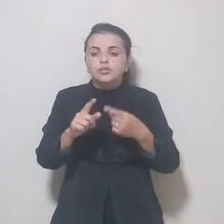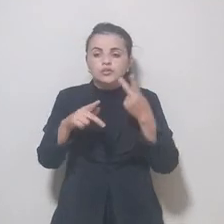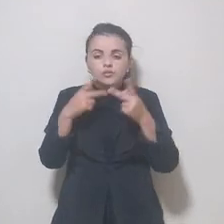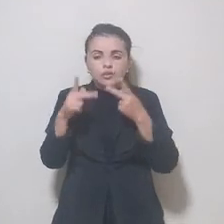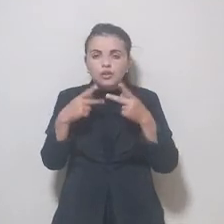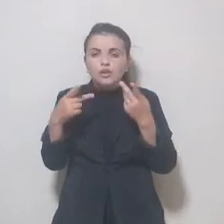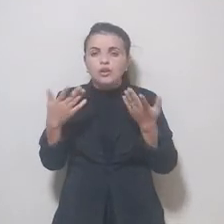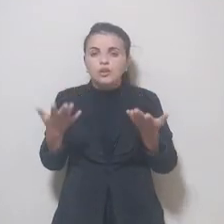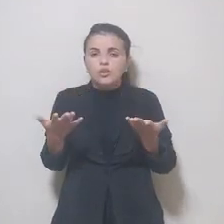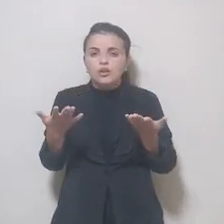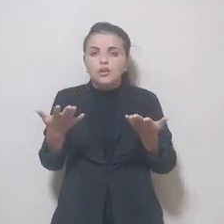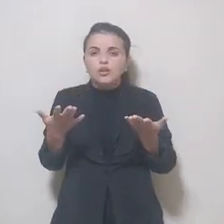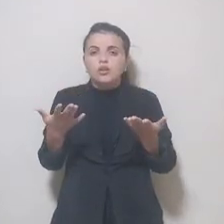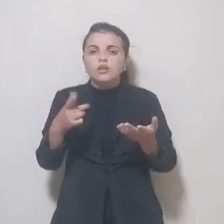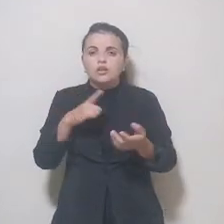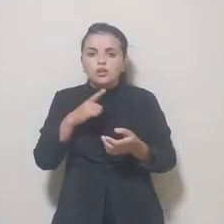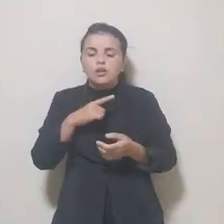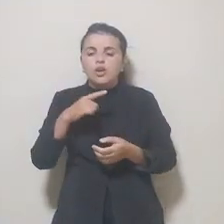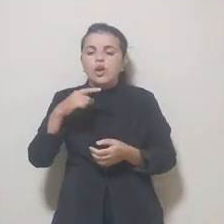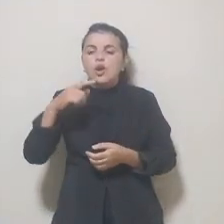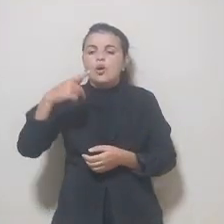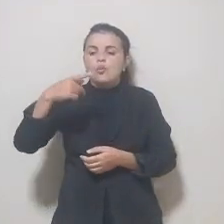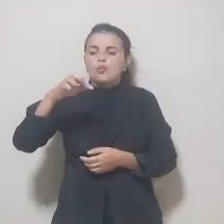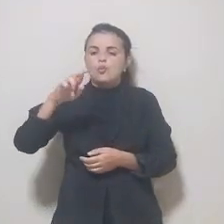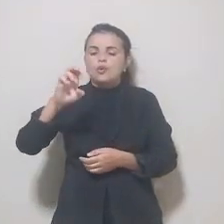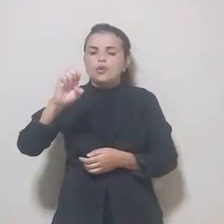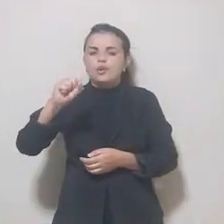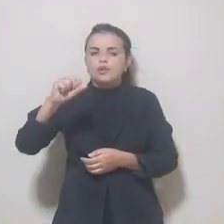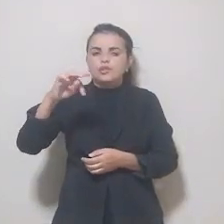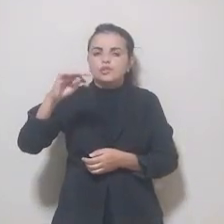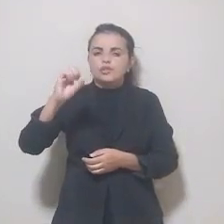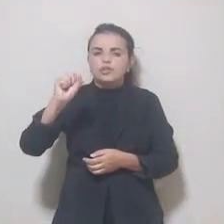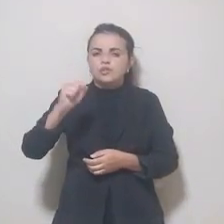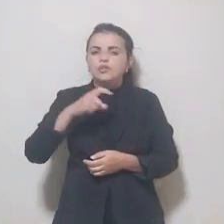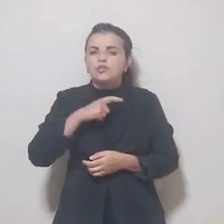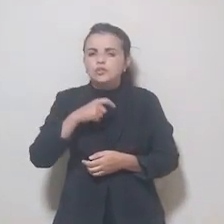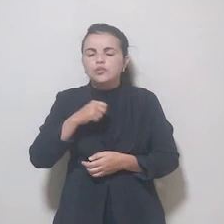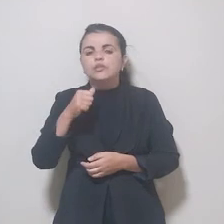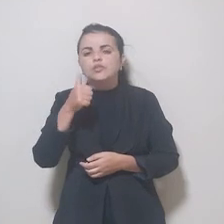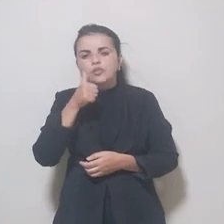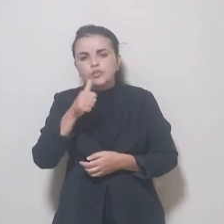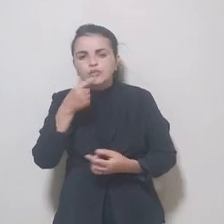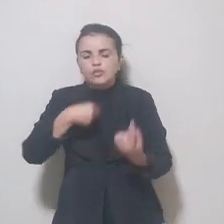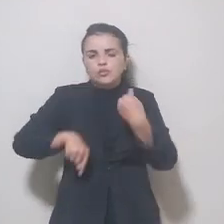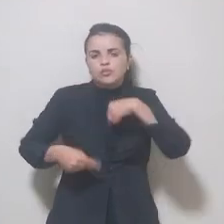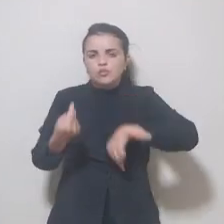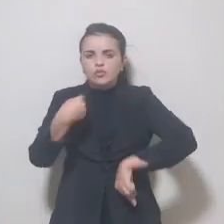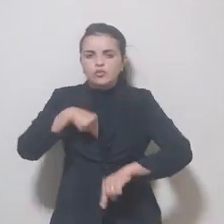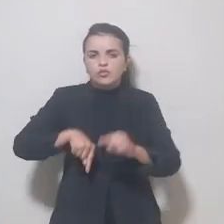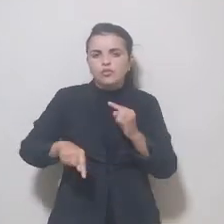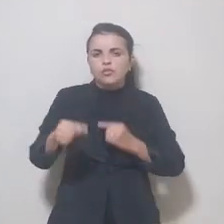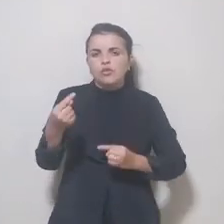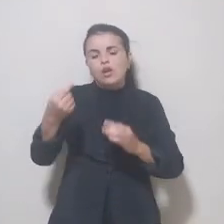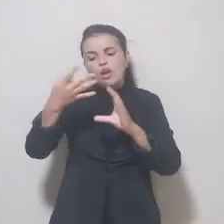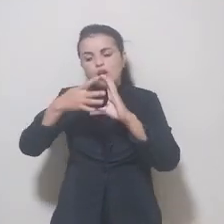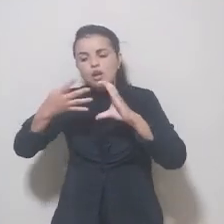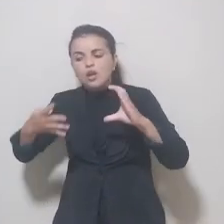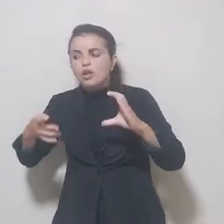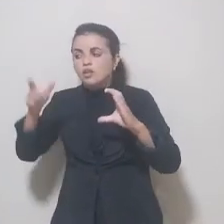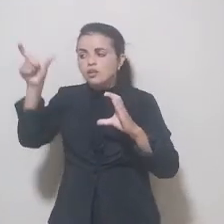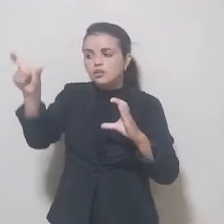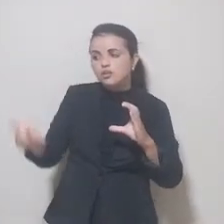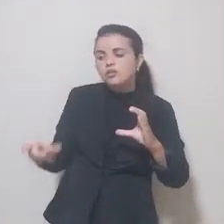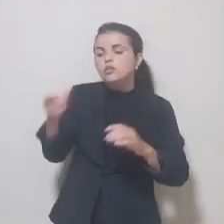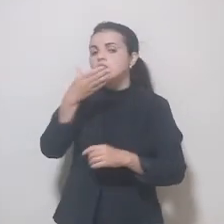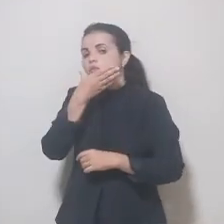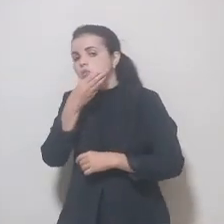momento, a progesterona. Então aí são hormônios sexuais que fazem com que a gente tenha características masculinas ou